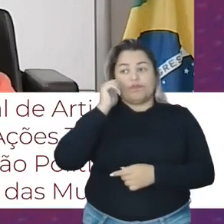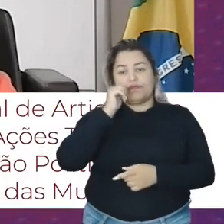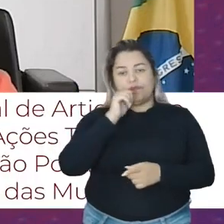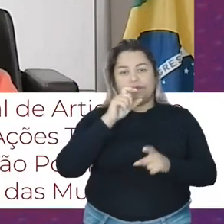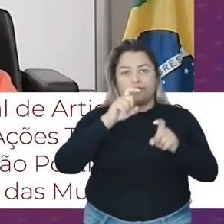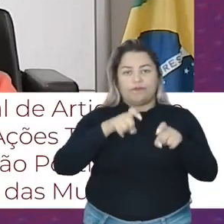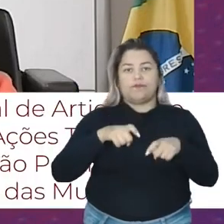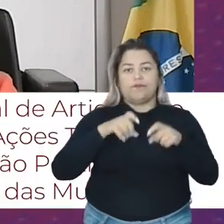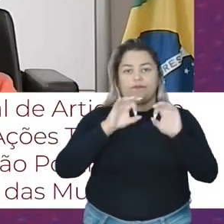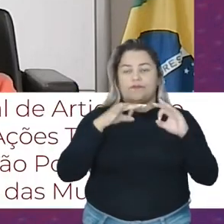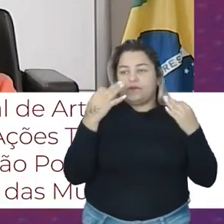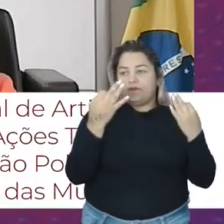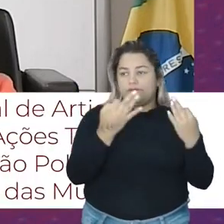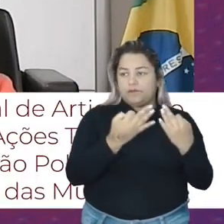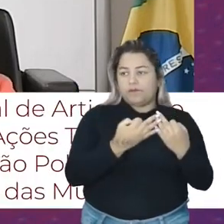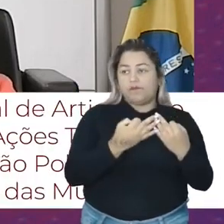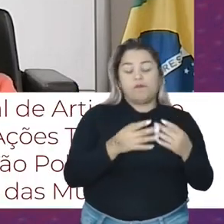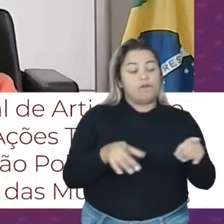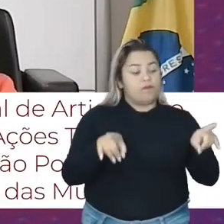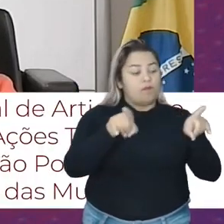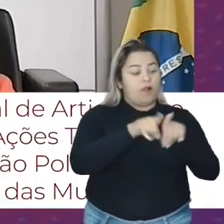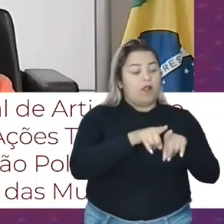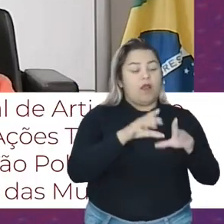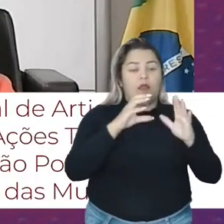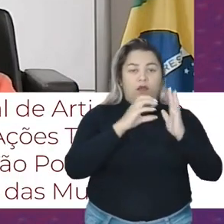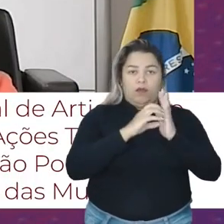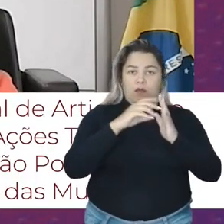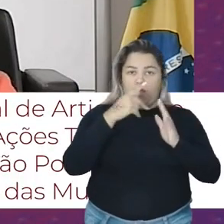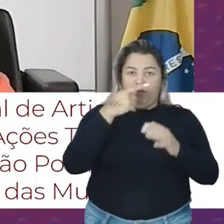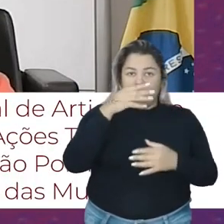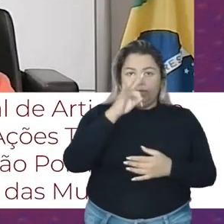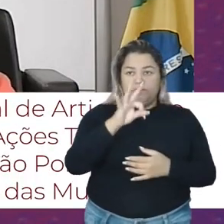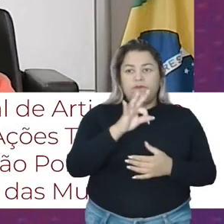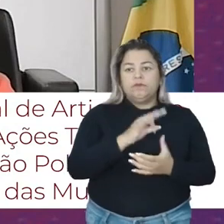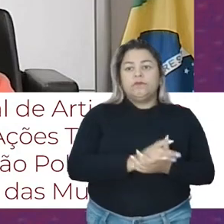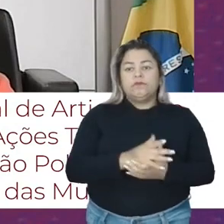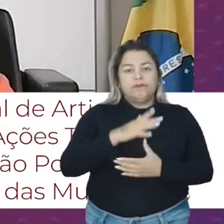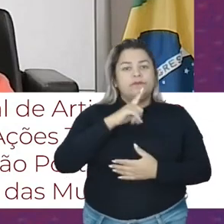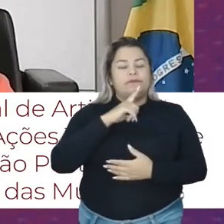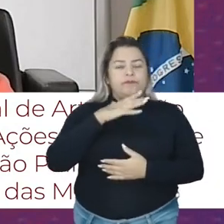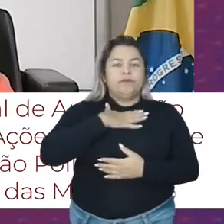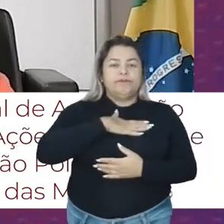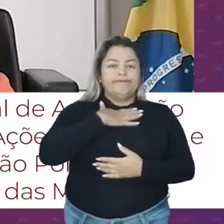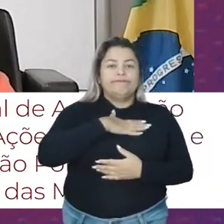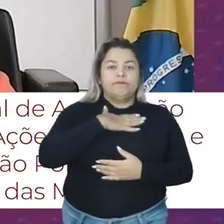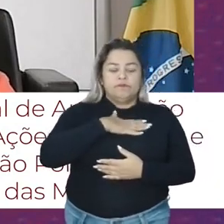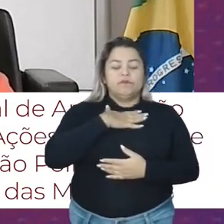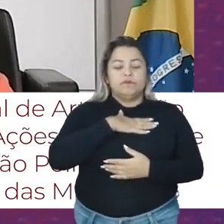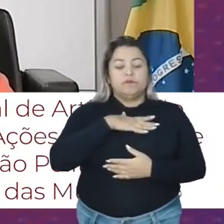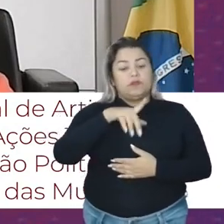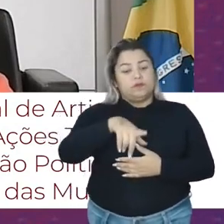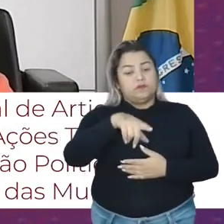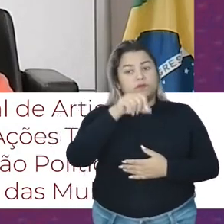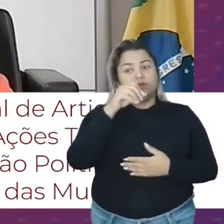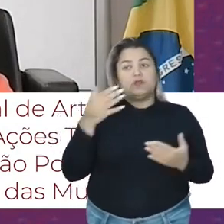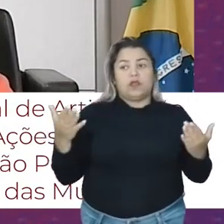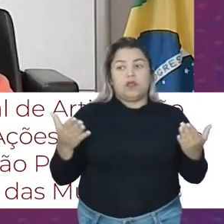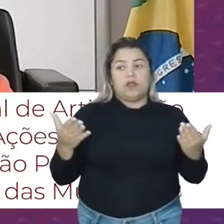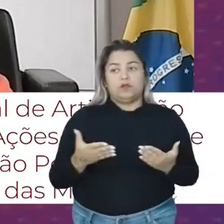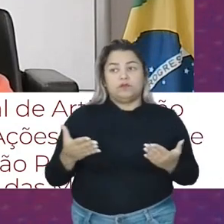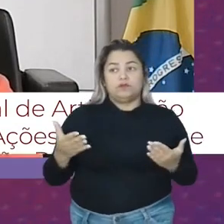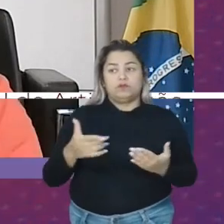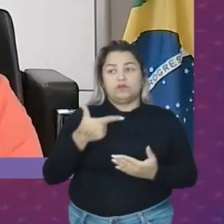familiar, filiada ao Partido dos Trabalhadores, tive a honra de ser candidata agora no ano